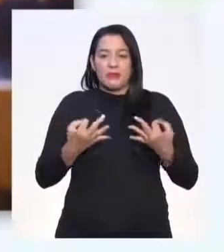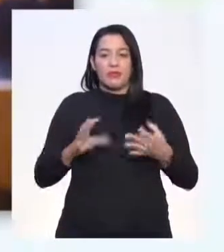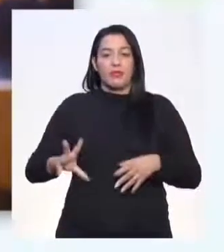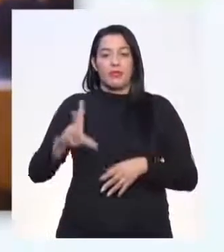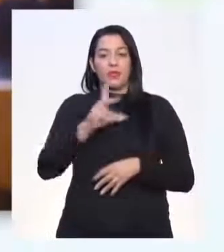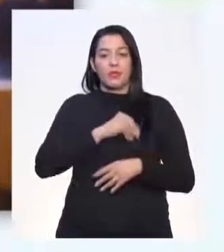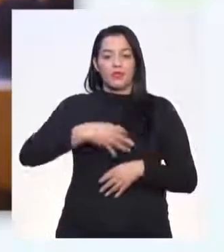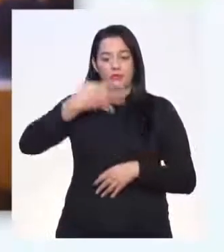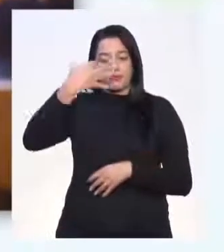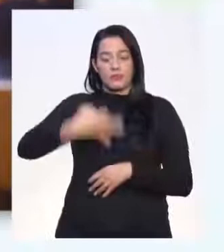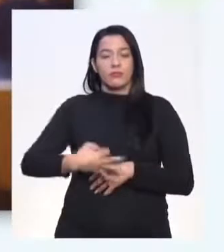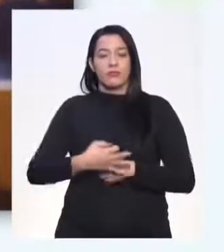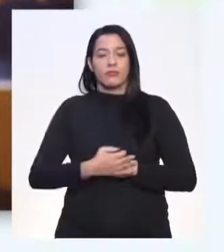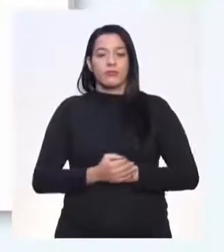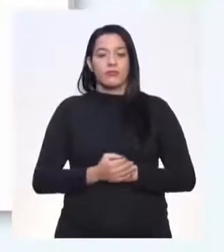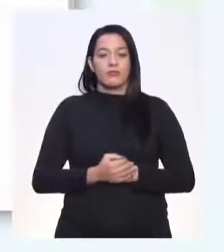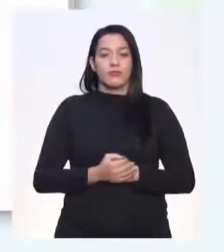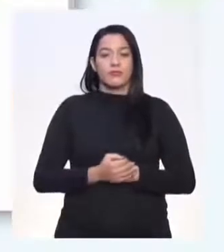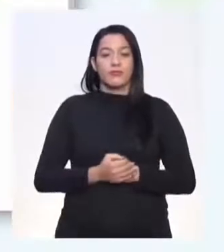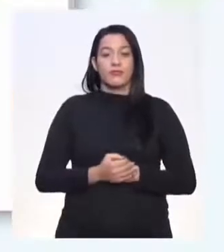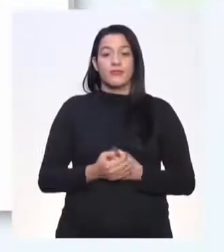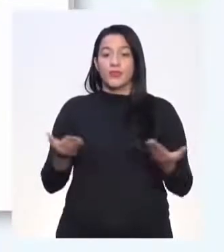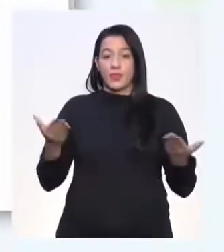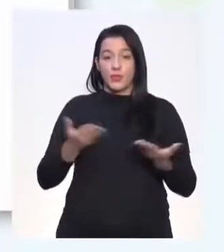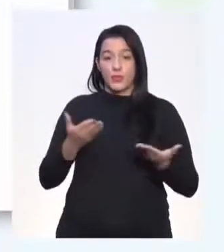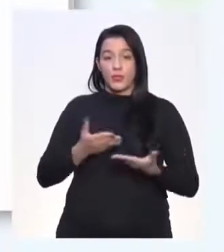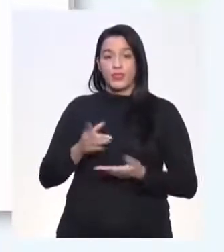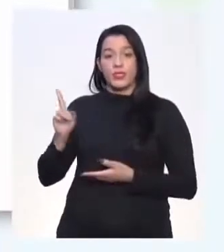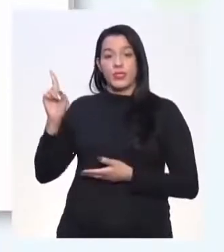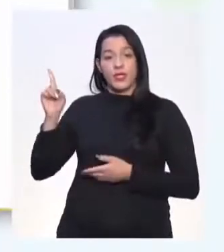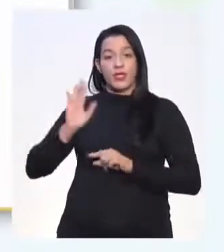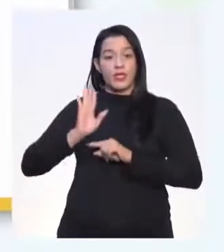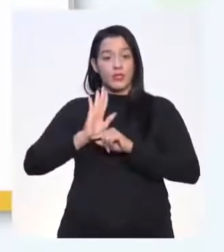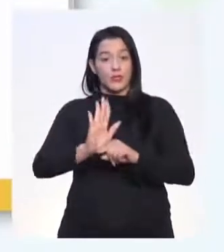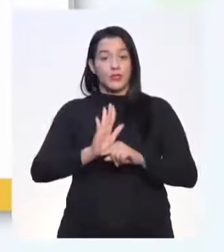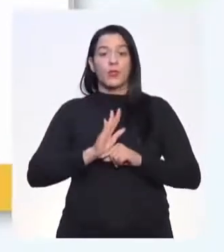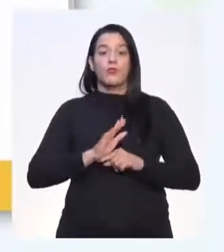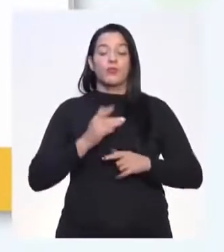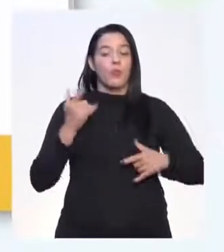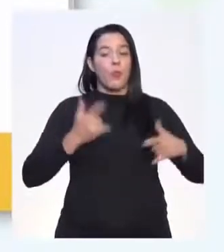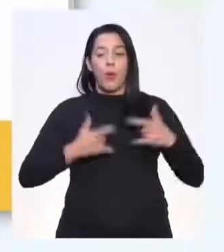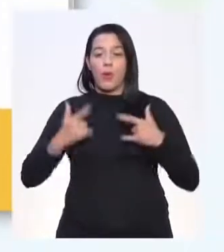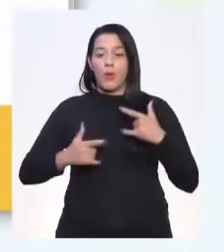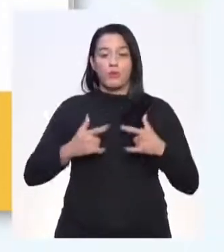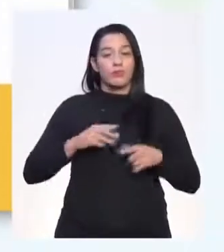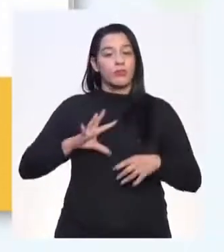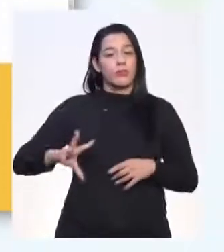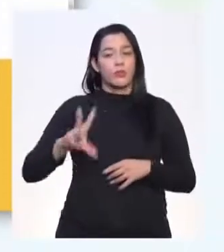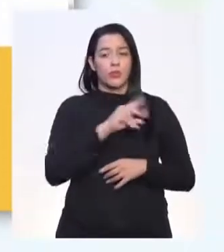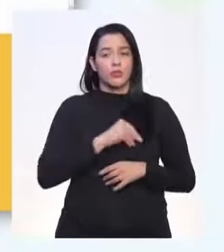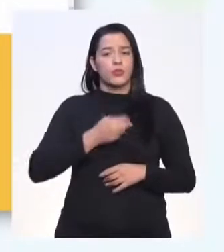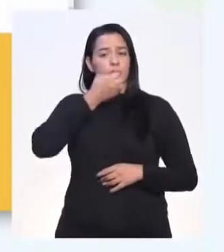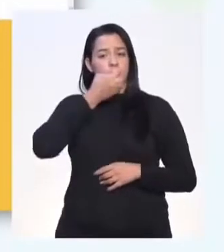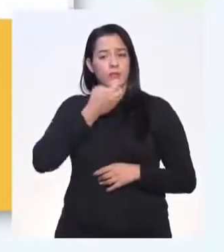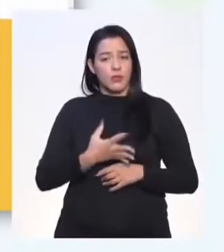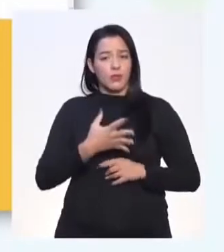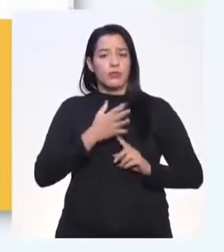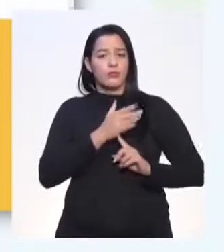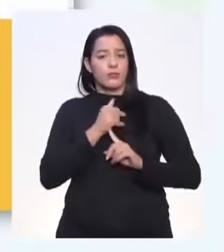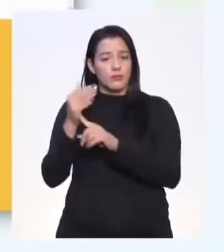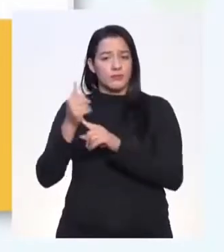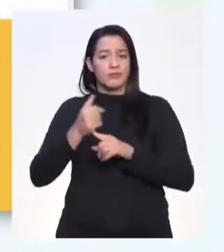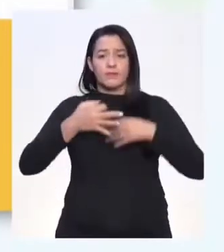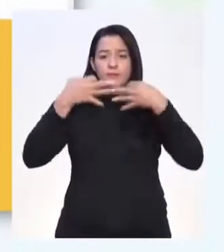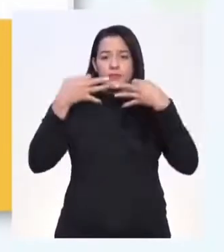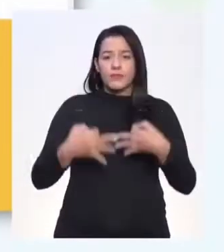atendido aquele objetivo maior nosso. Hoje, a Laura ela conseguiu se evidenciar uma ferramenta muito produtiva e muito eficiente